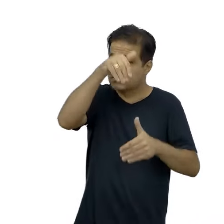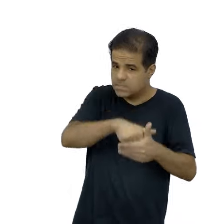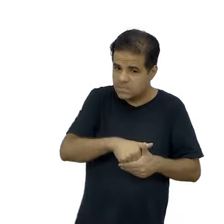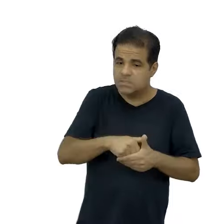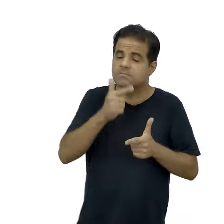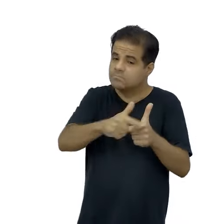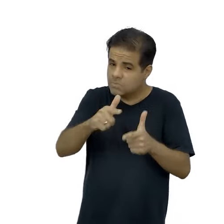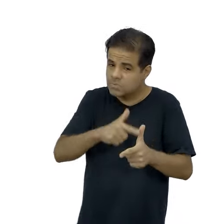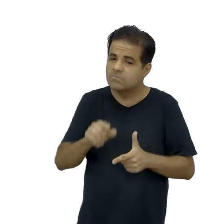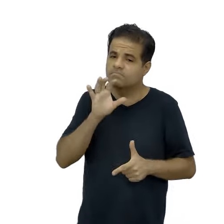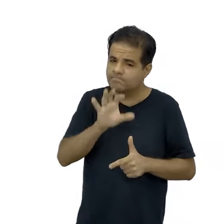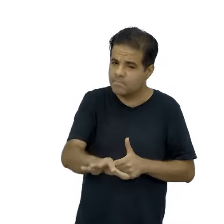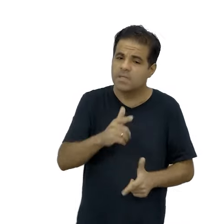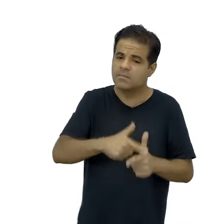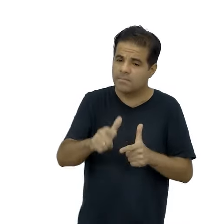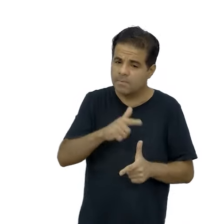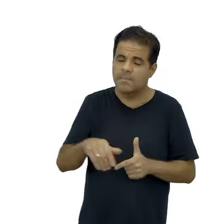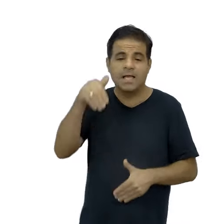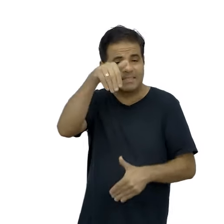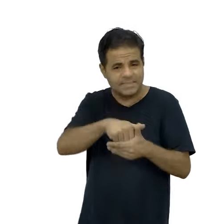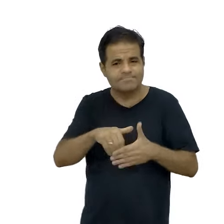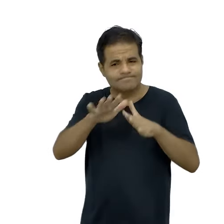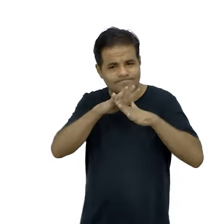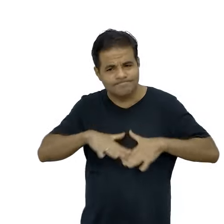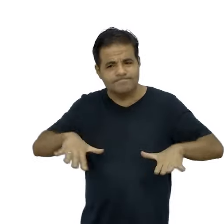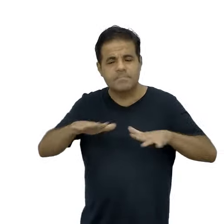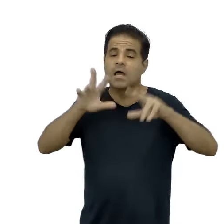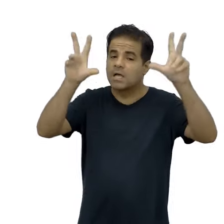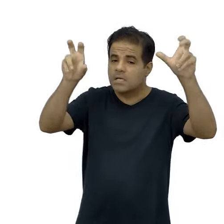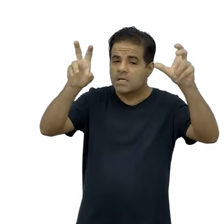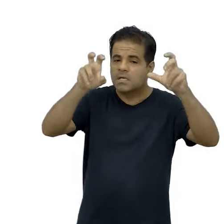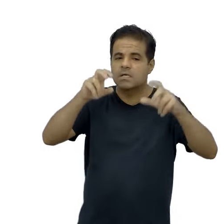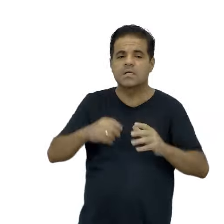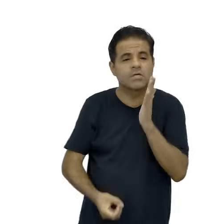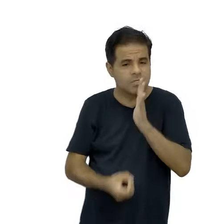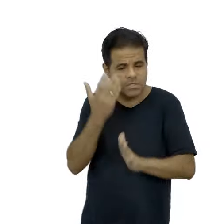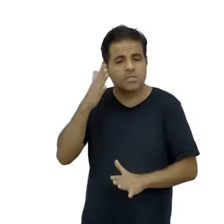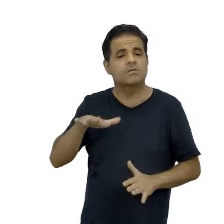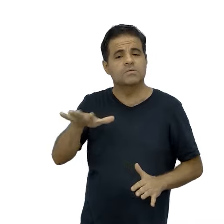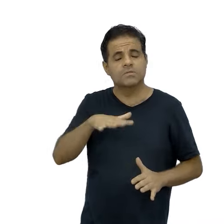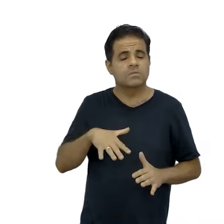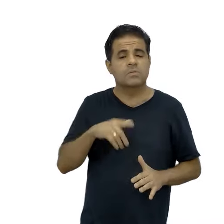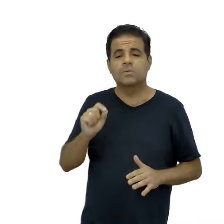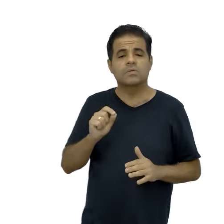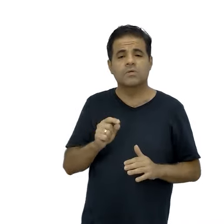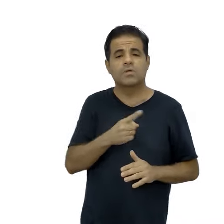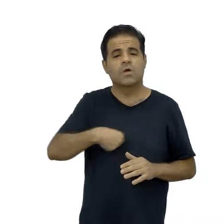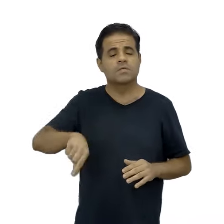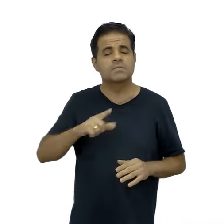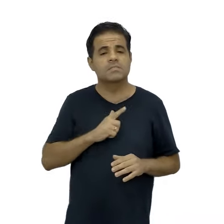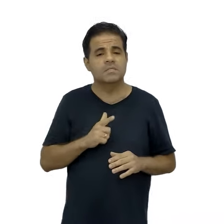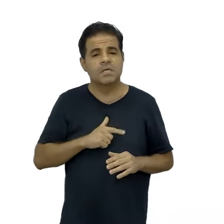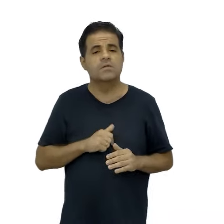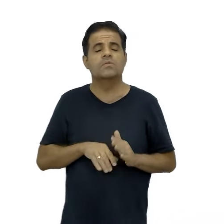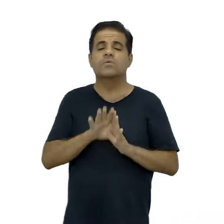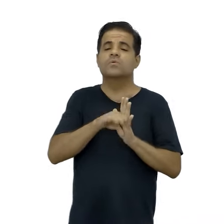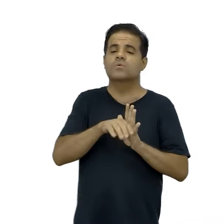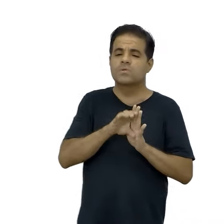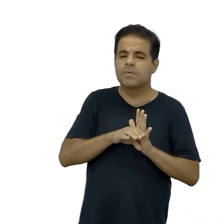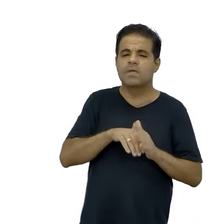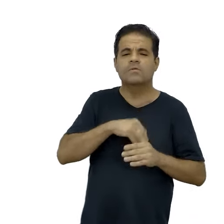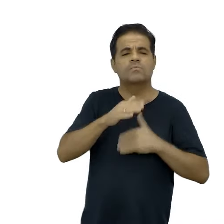desse problema, dessa problemática, né, dessa questão geradora ali, nós temos os conceitos,